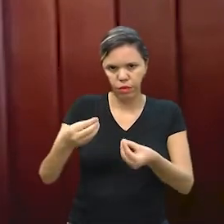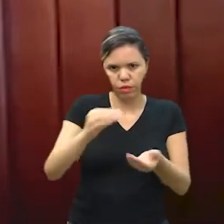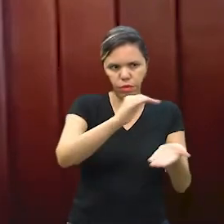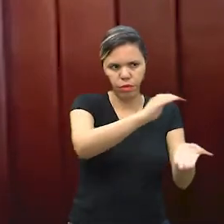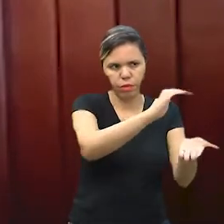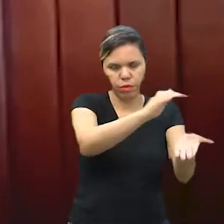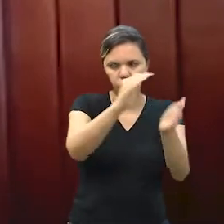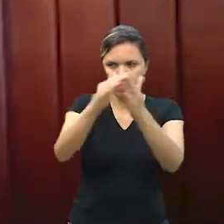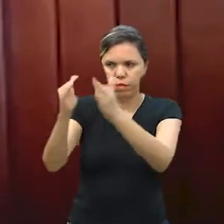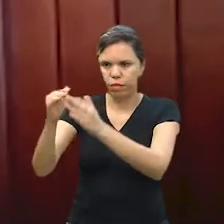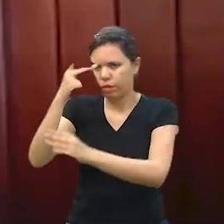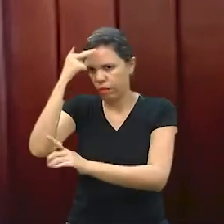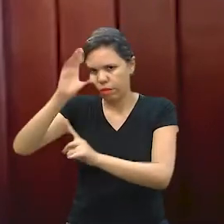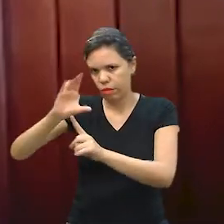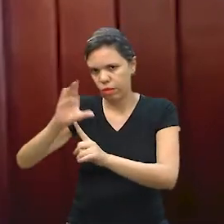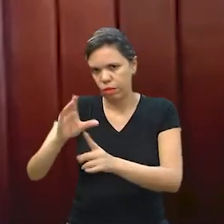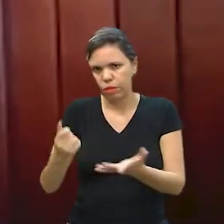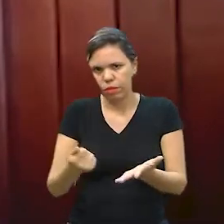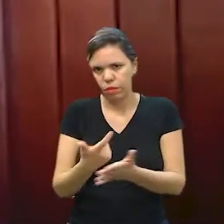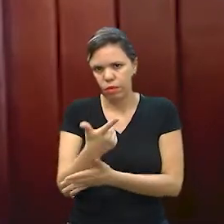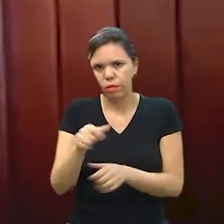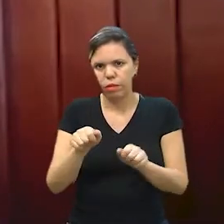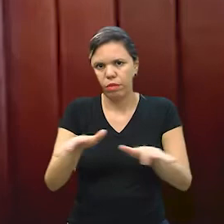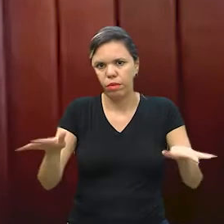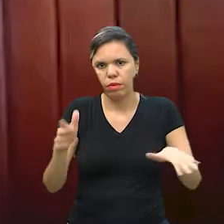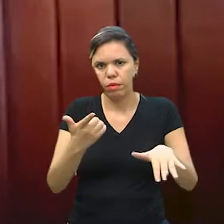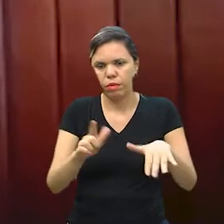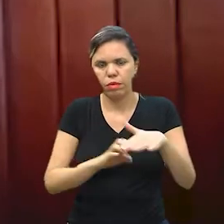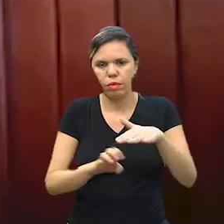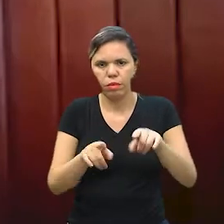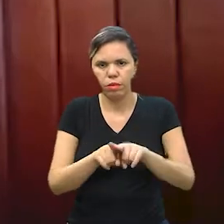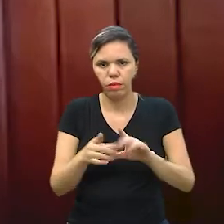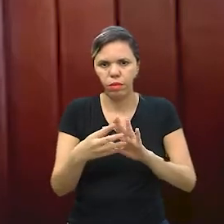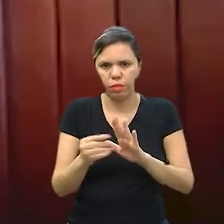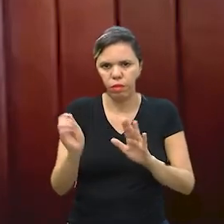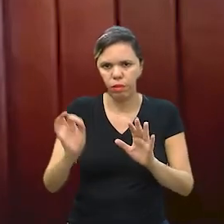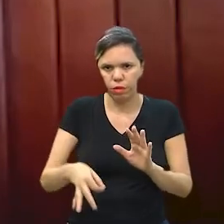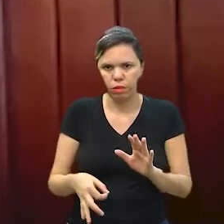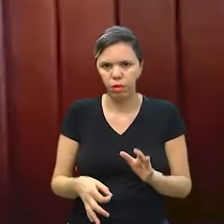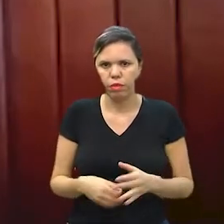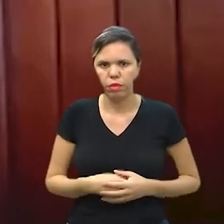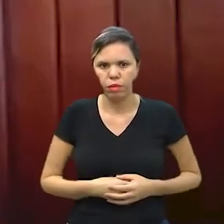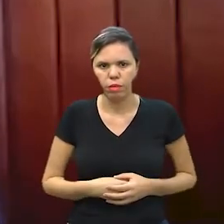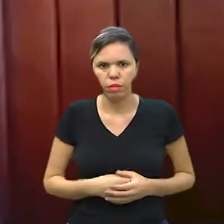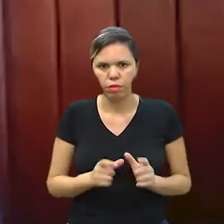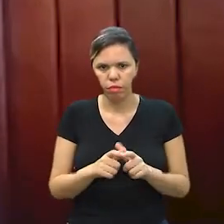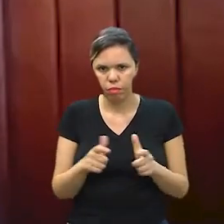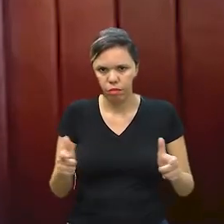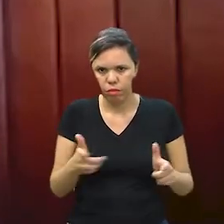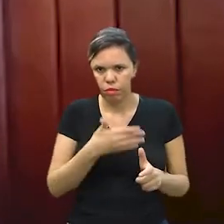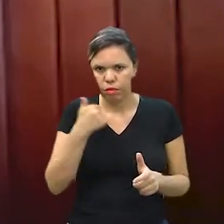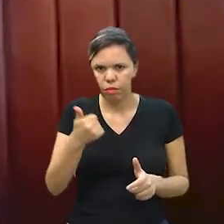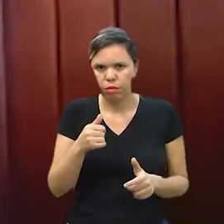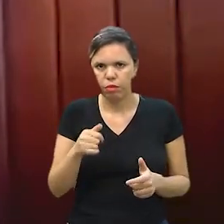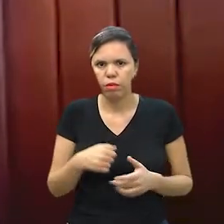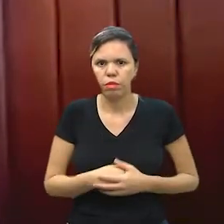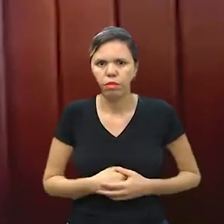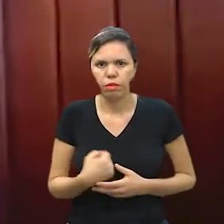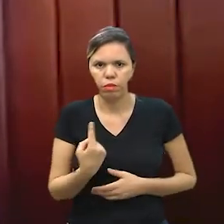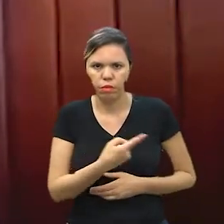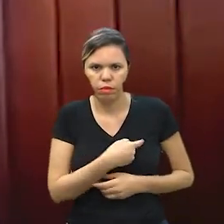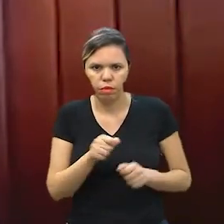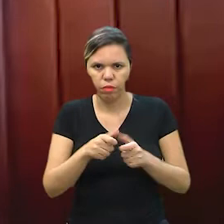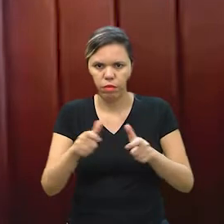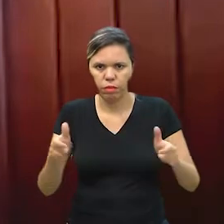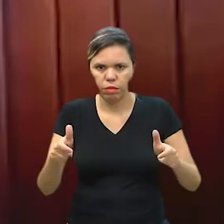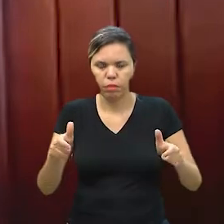nas casas dos consumidores através de distribuidores. Esse modelo deu certo, cresceu até um certo ponto. Aí nós